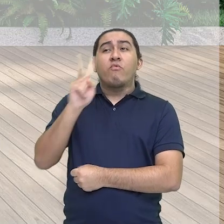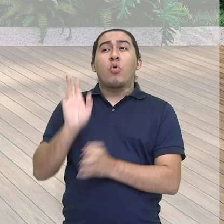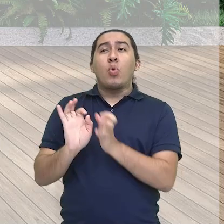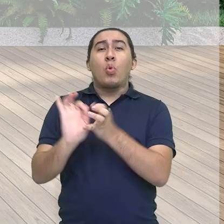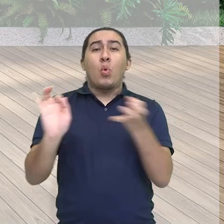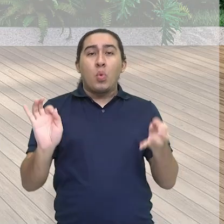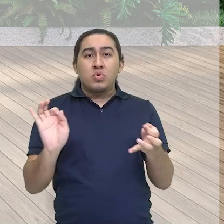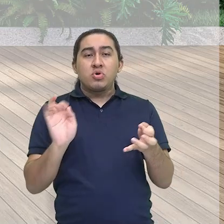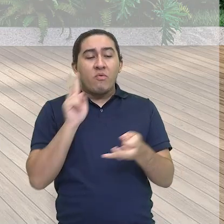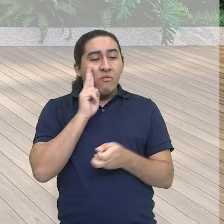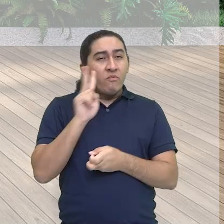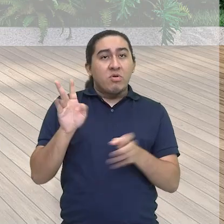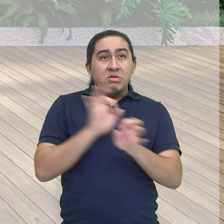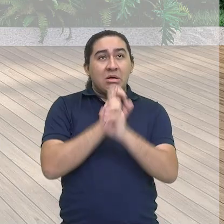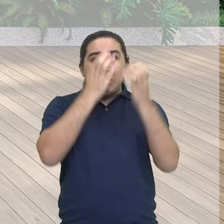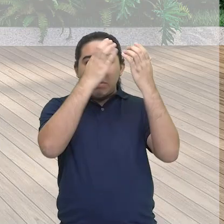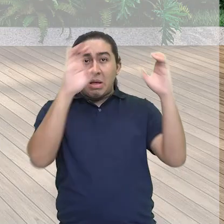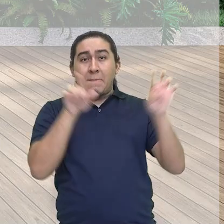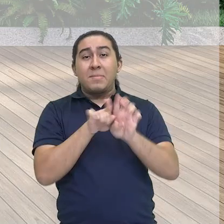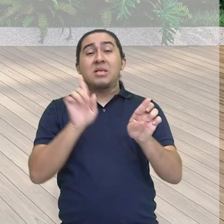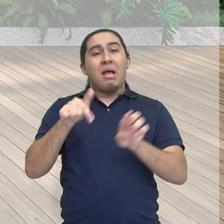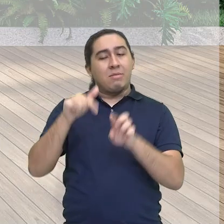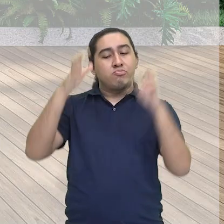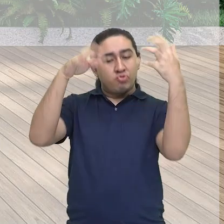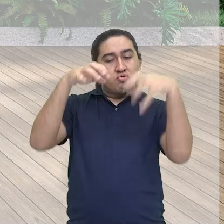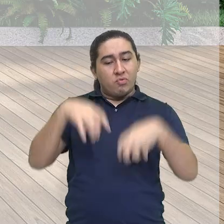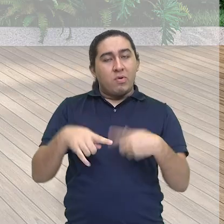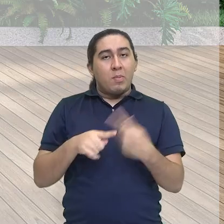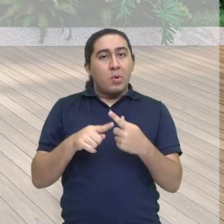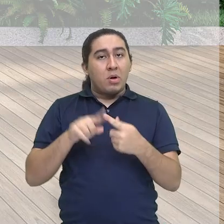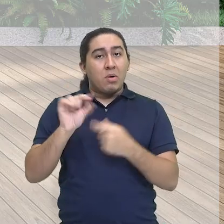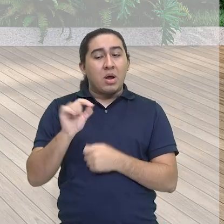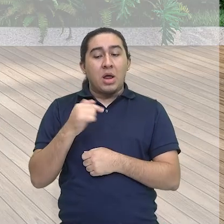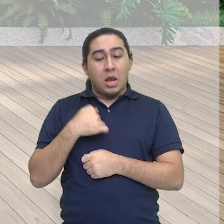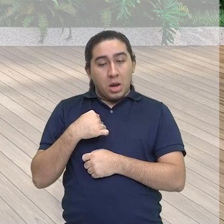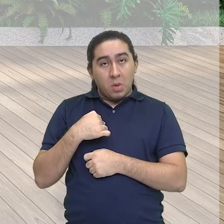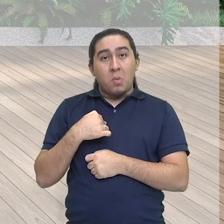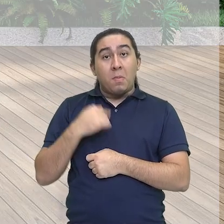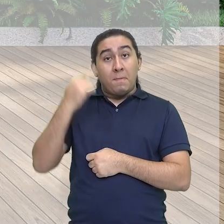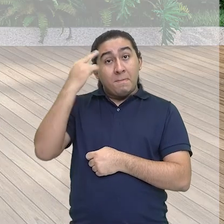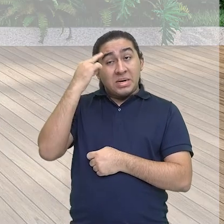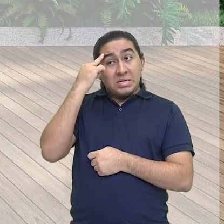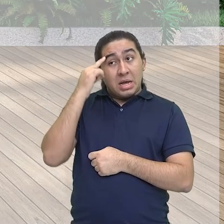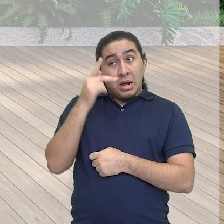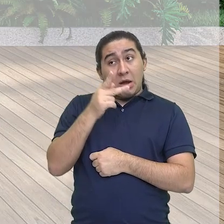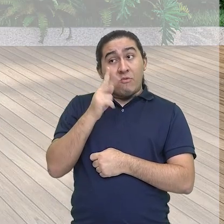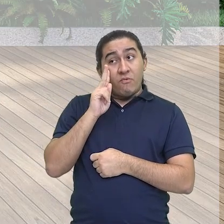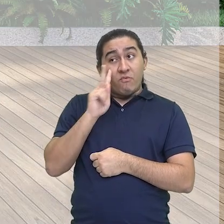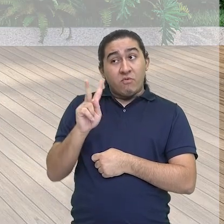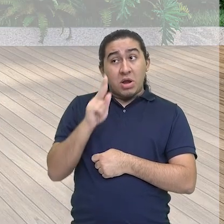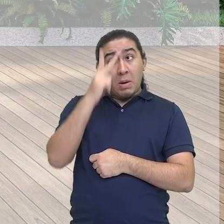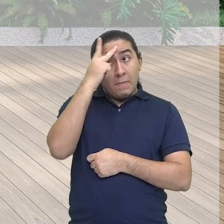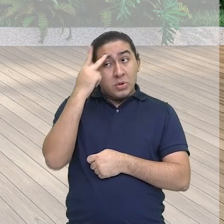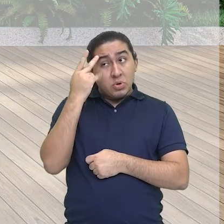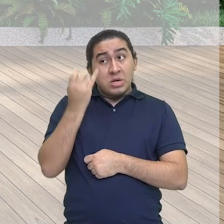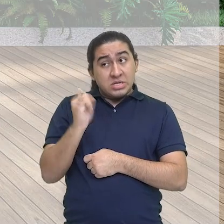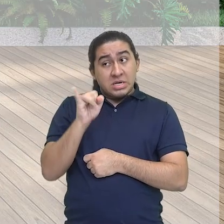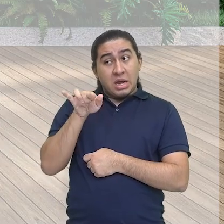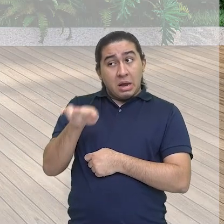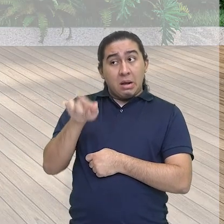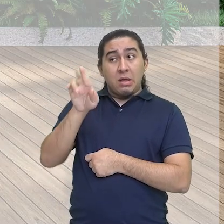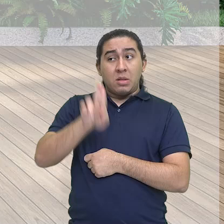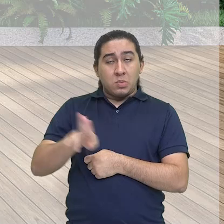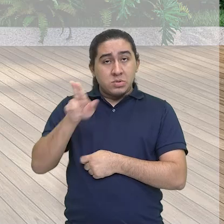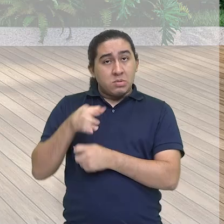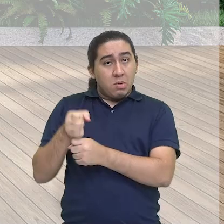para cima, mas tá chovendo. Por quê? Porque eu deduzi, né, que a senhora que